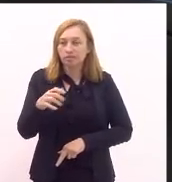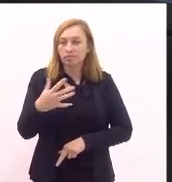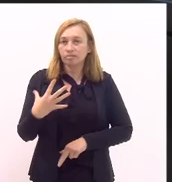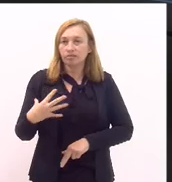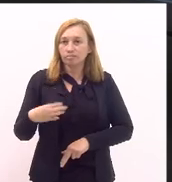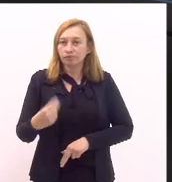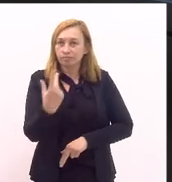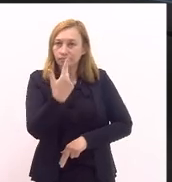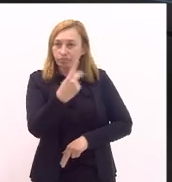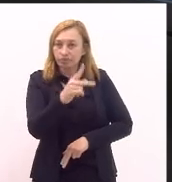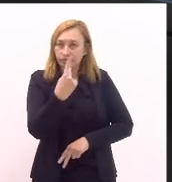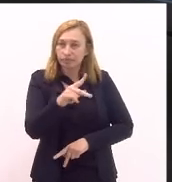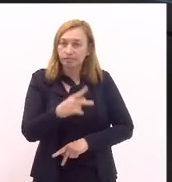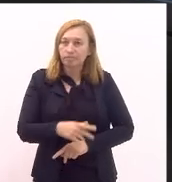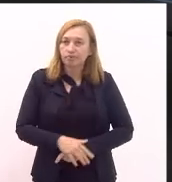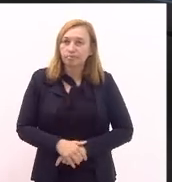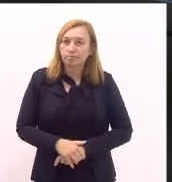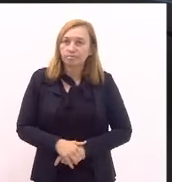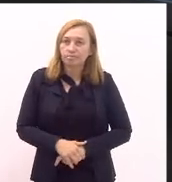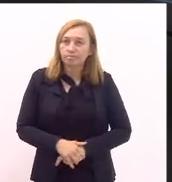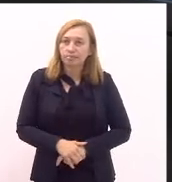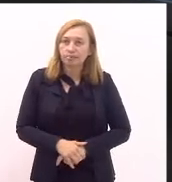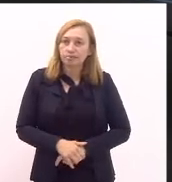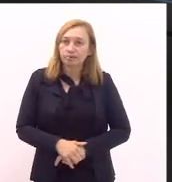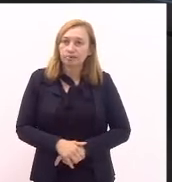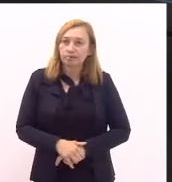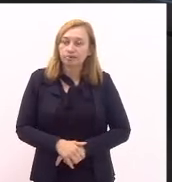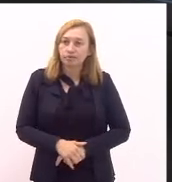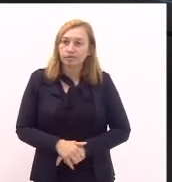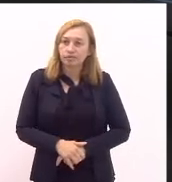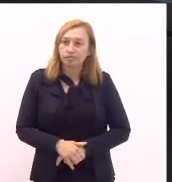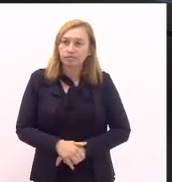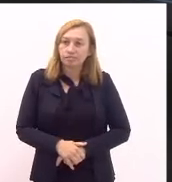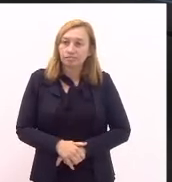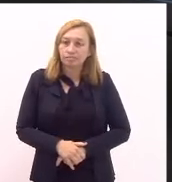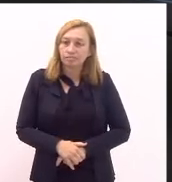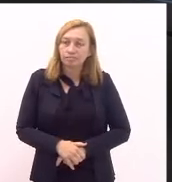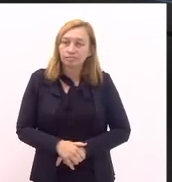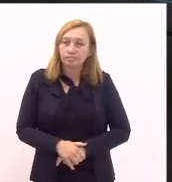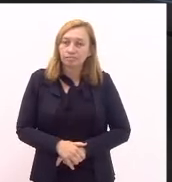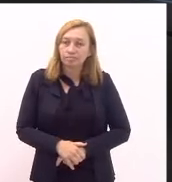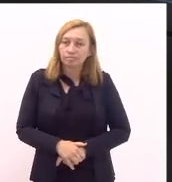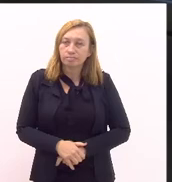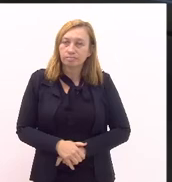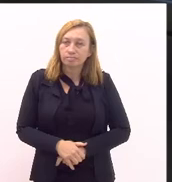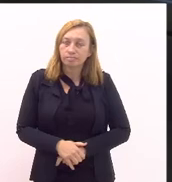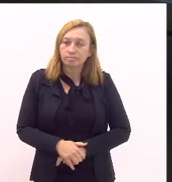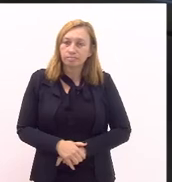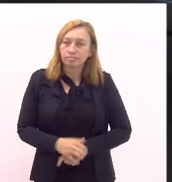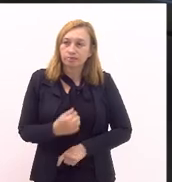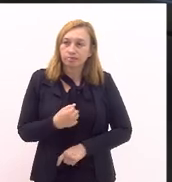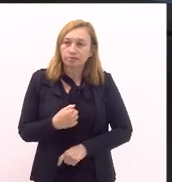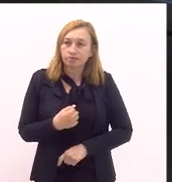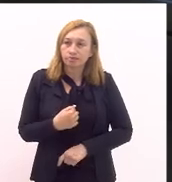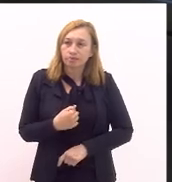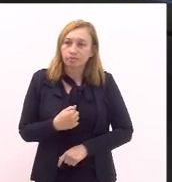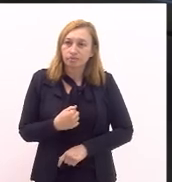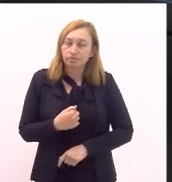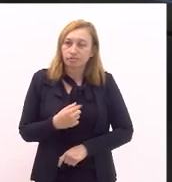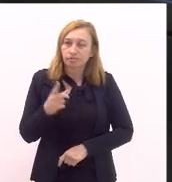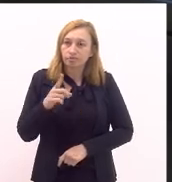filhos dele e e e eu